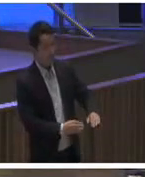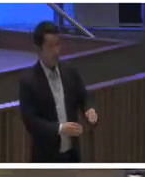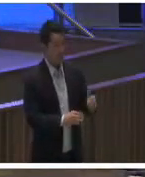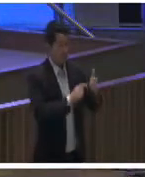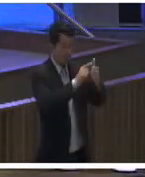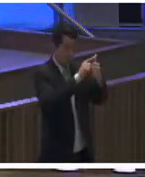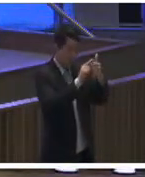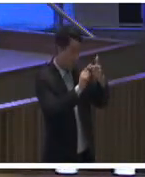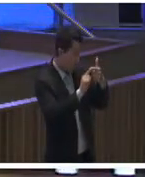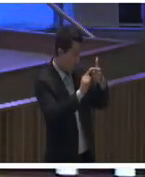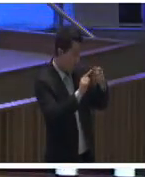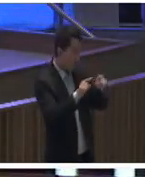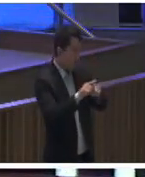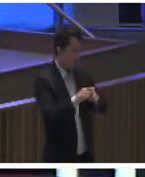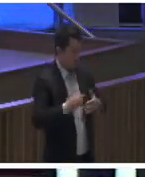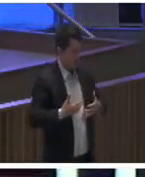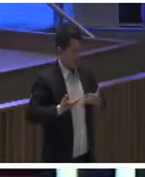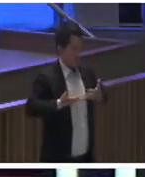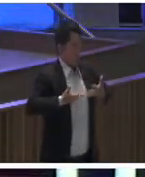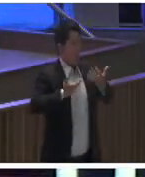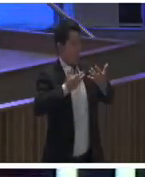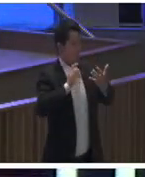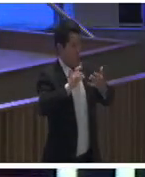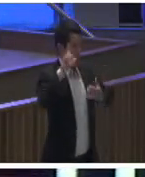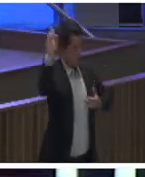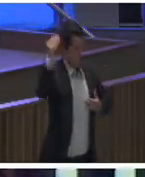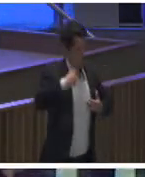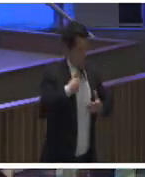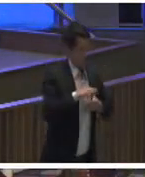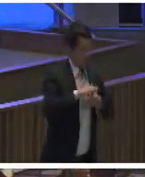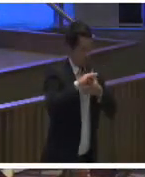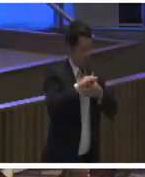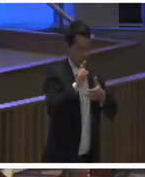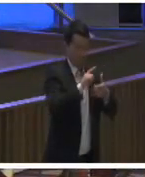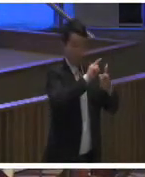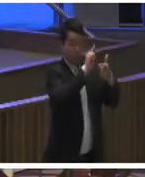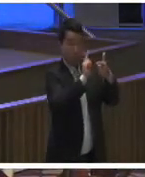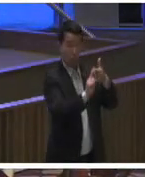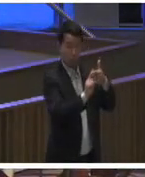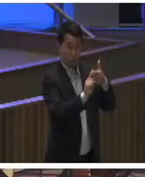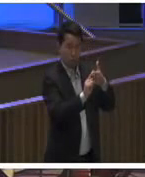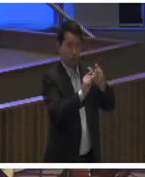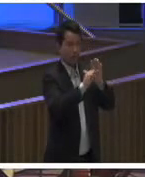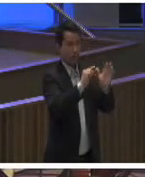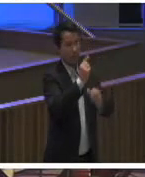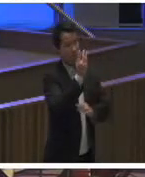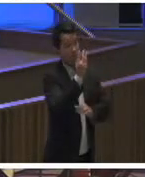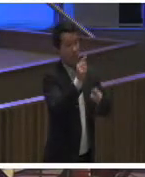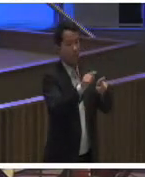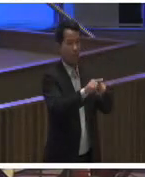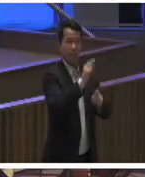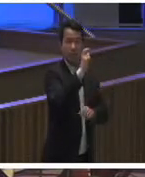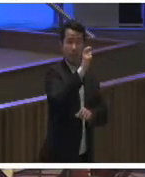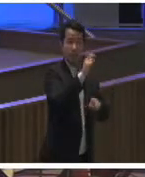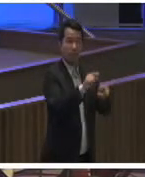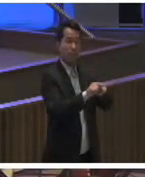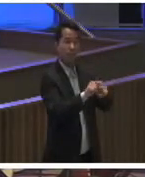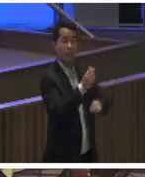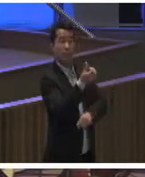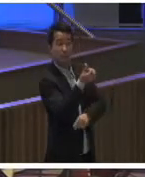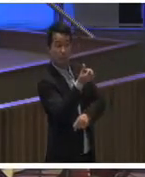manhã, e não chegamos a terminar, onde nos versículos 4, 5 e 6, Paulo